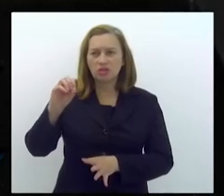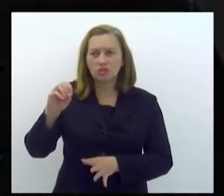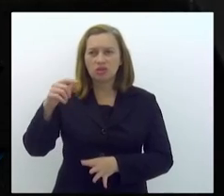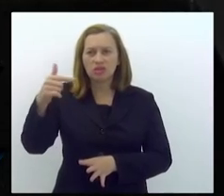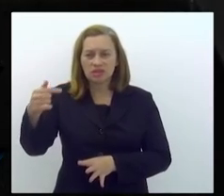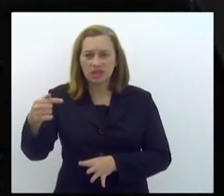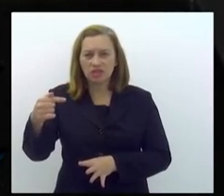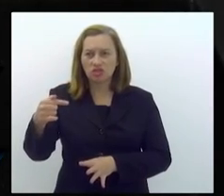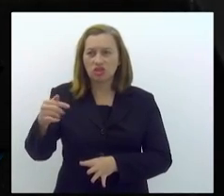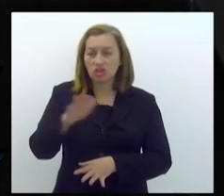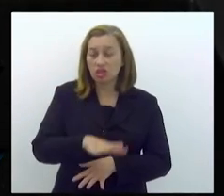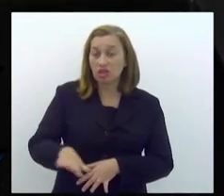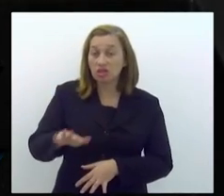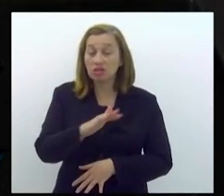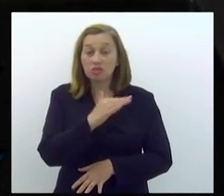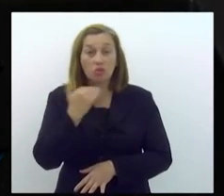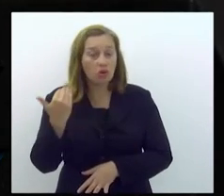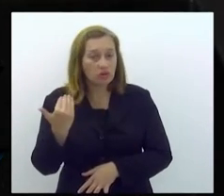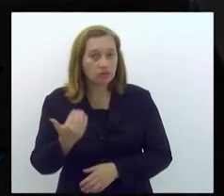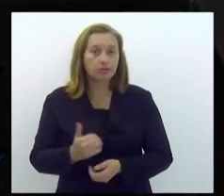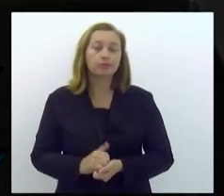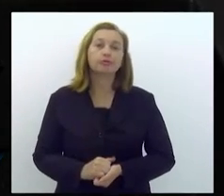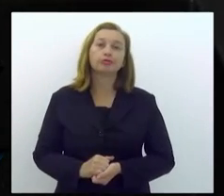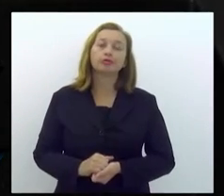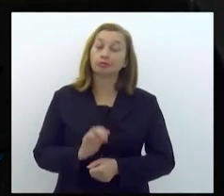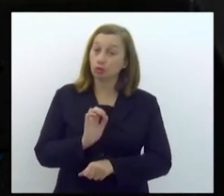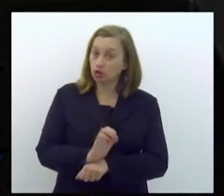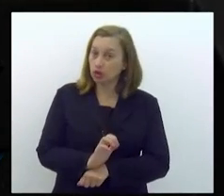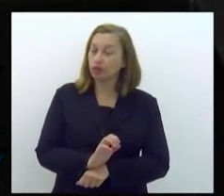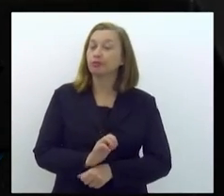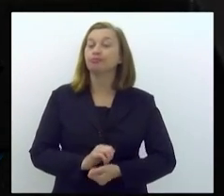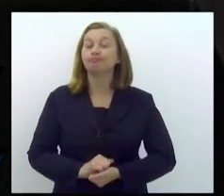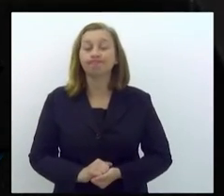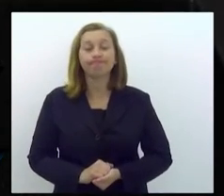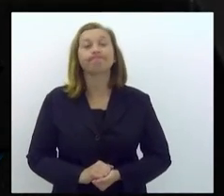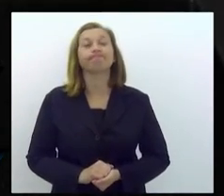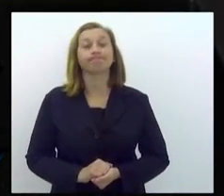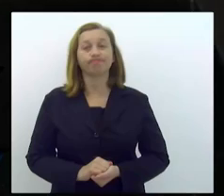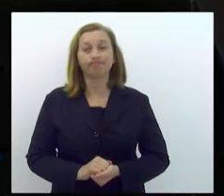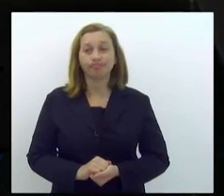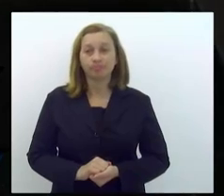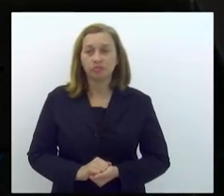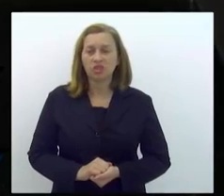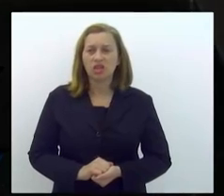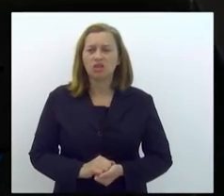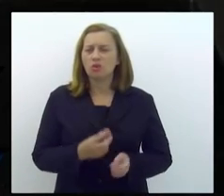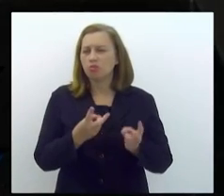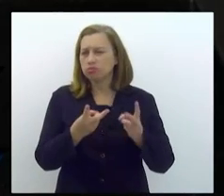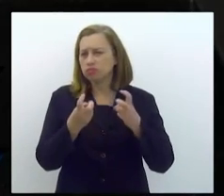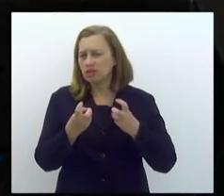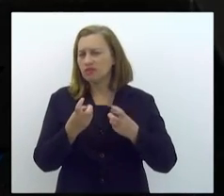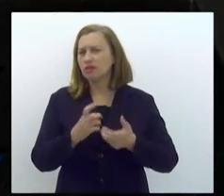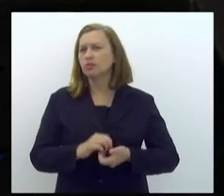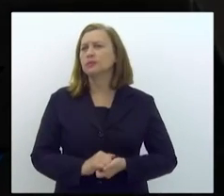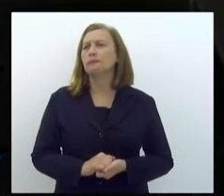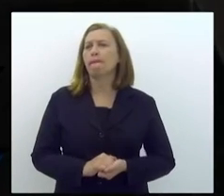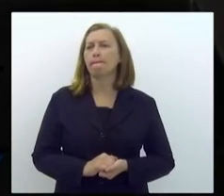assassinadas no nosso estado se nós olharmos